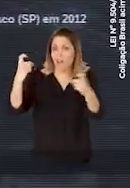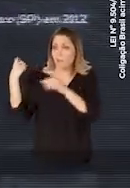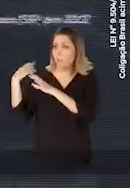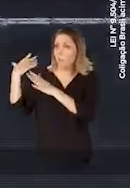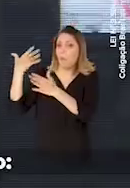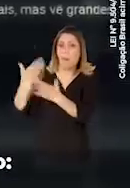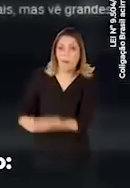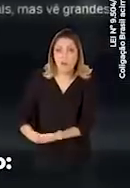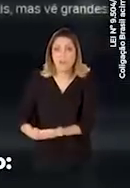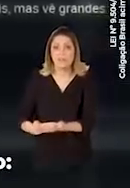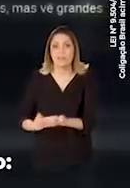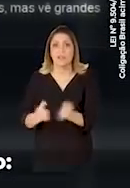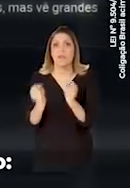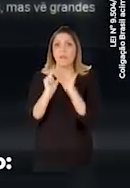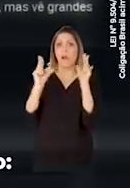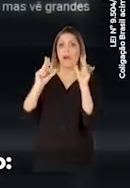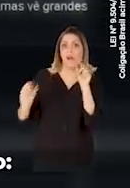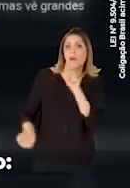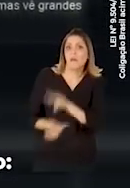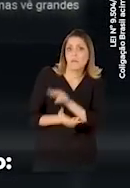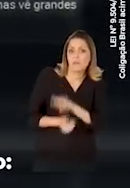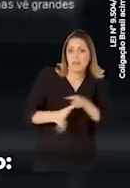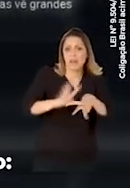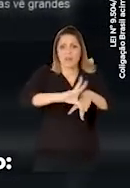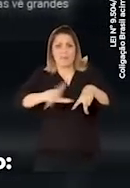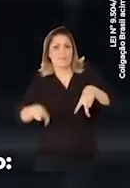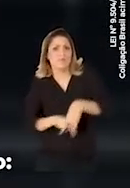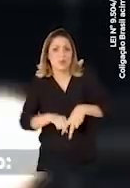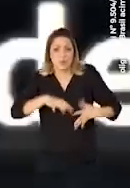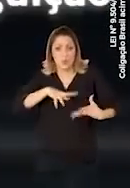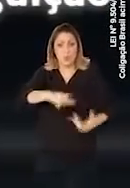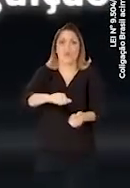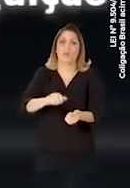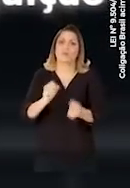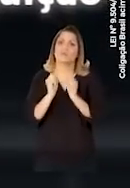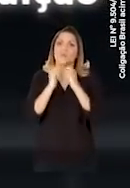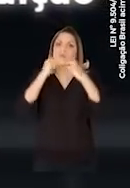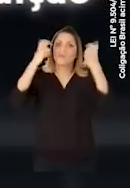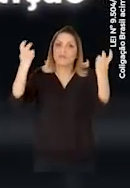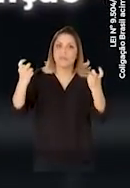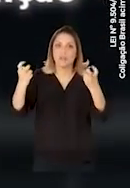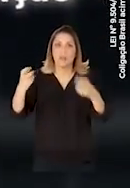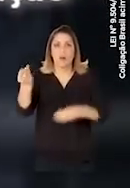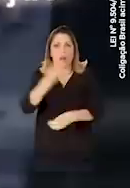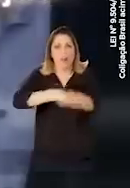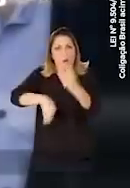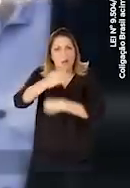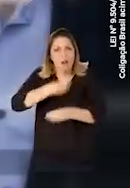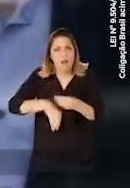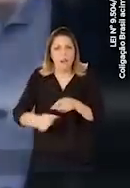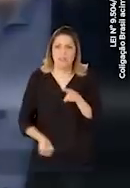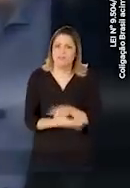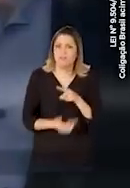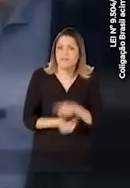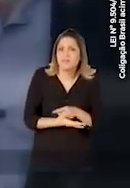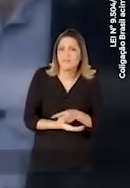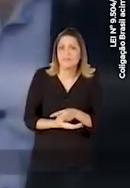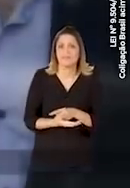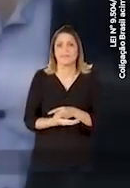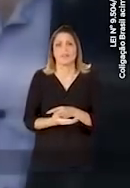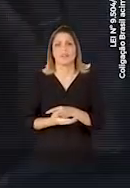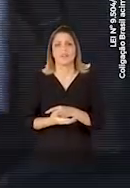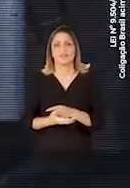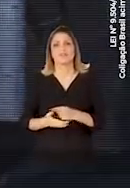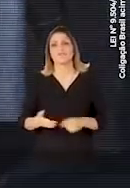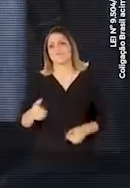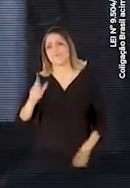criminalidade da história e os maiores escândalos de corrupção do mundo. O Mensalão e o Petrolão. O PT mentiu para se